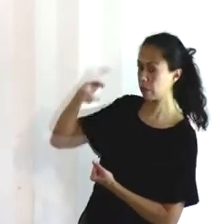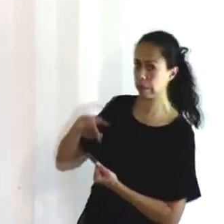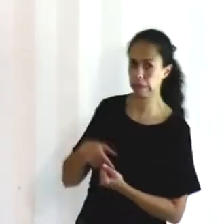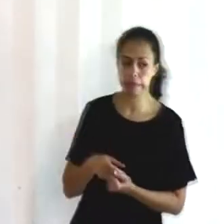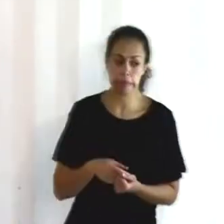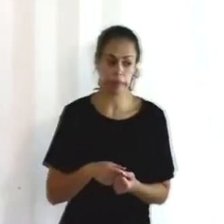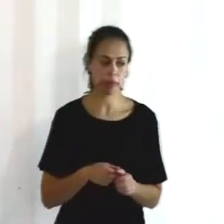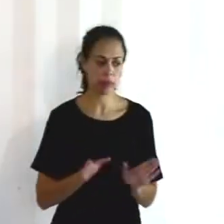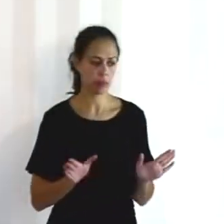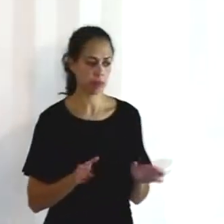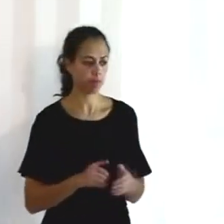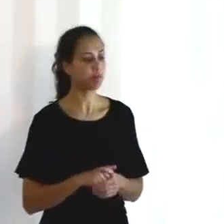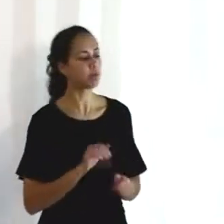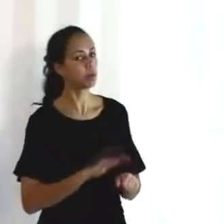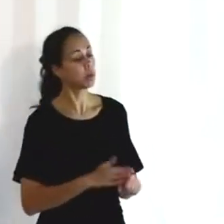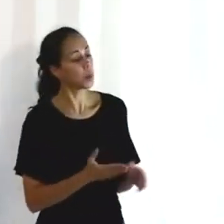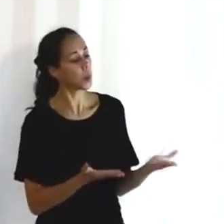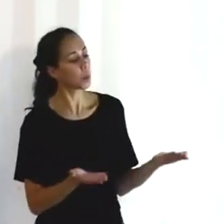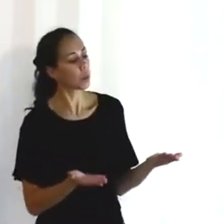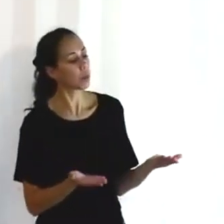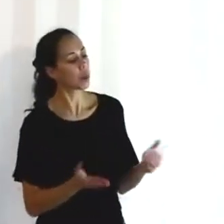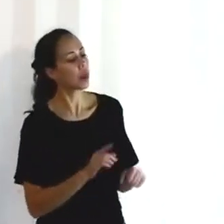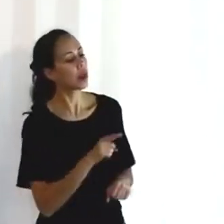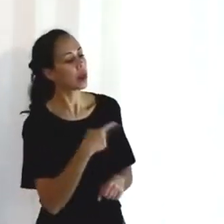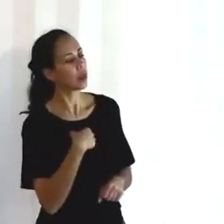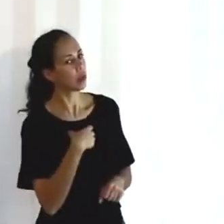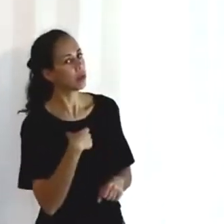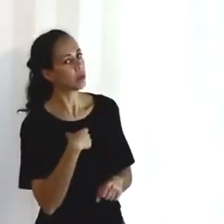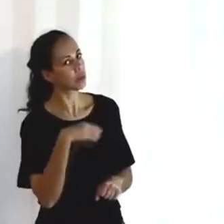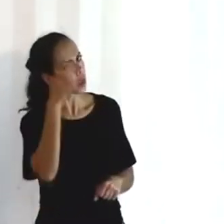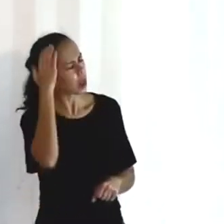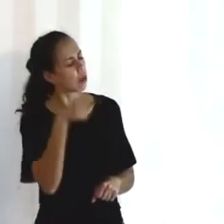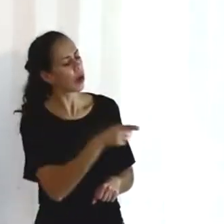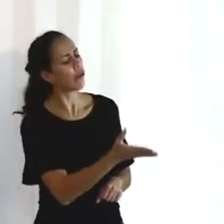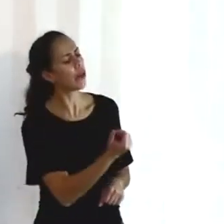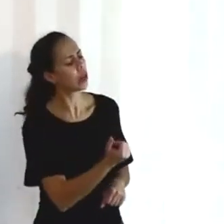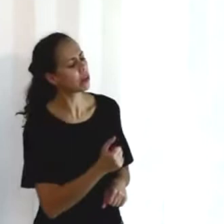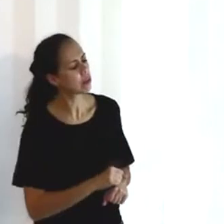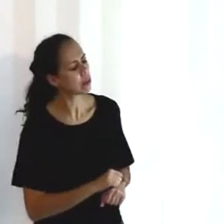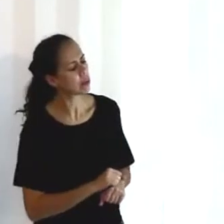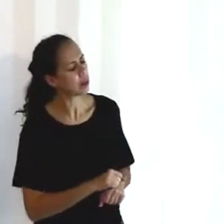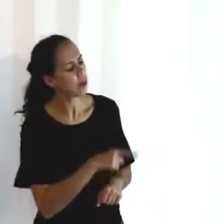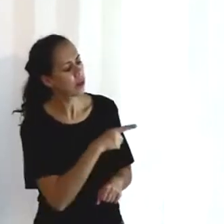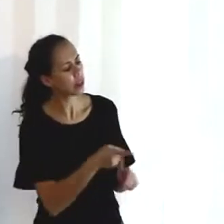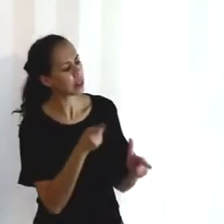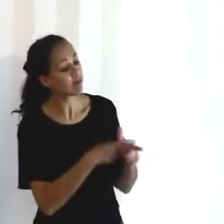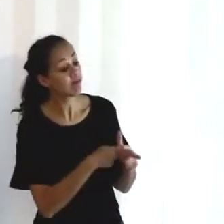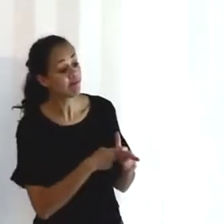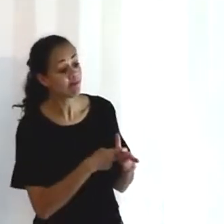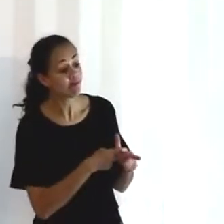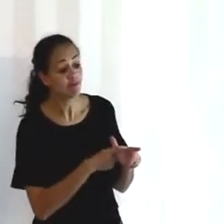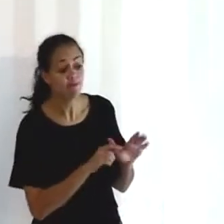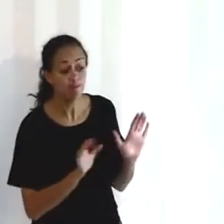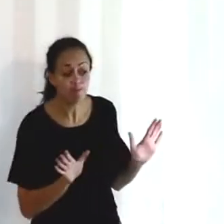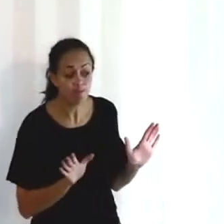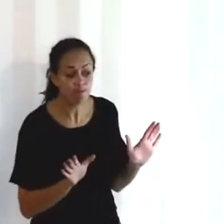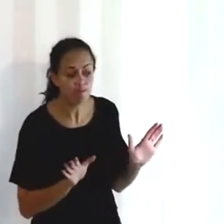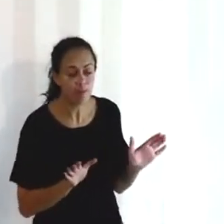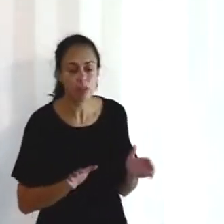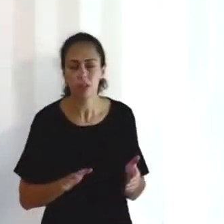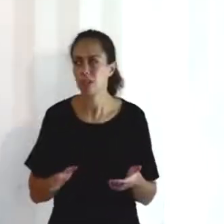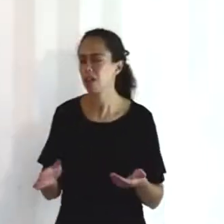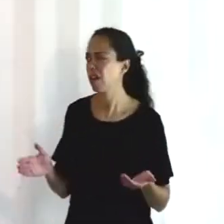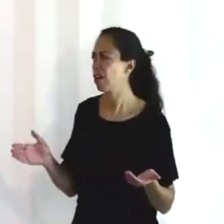meu. Cadê o que é meu? E ele diz, rei, preciso das tuas virtudes